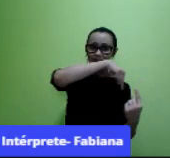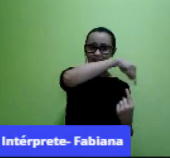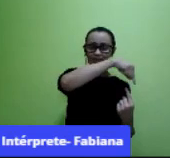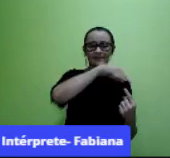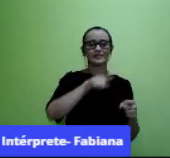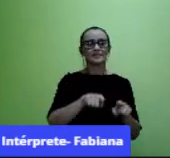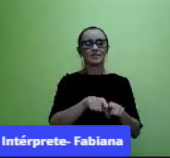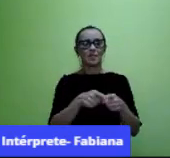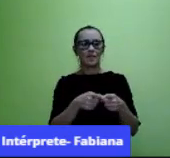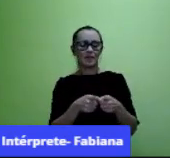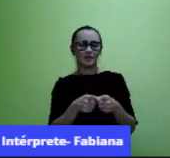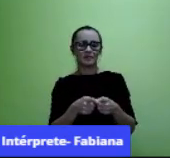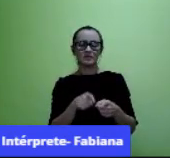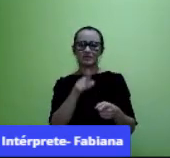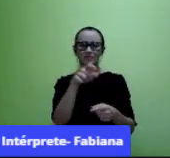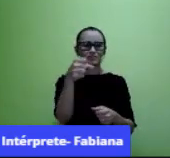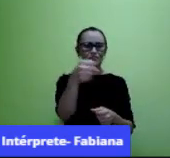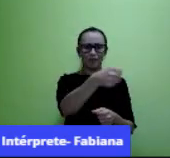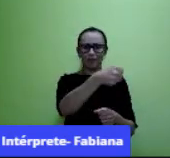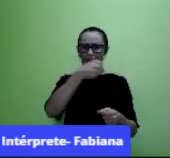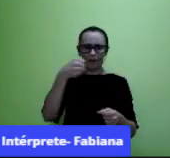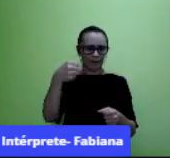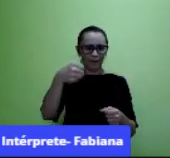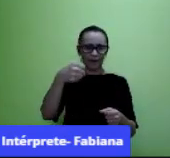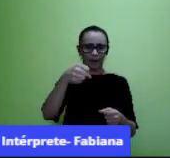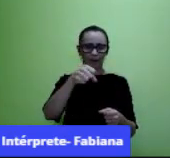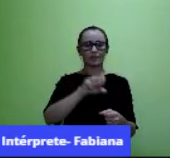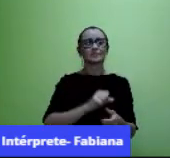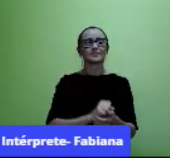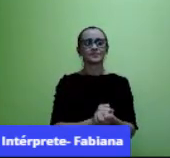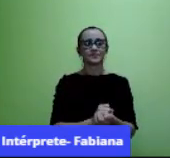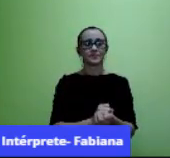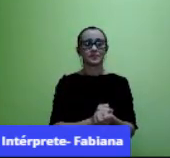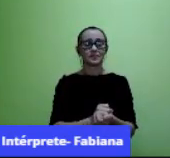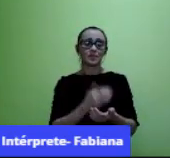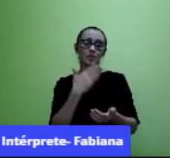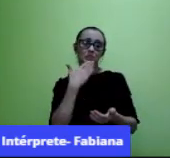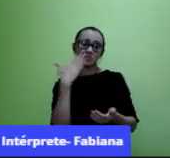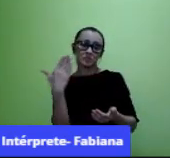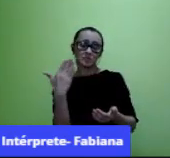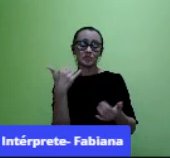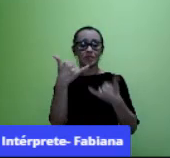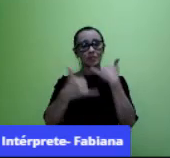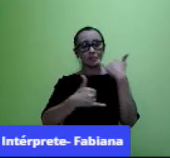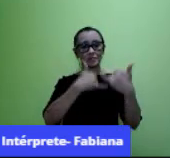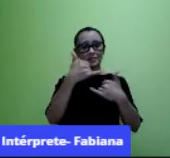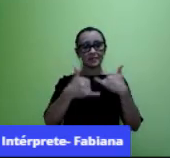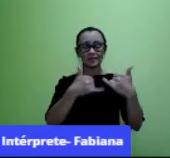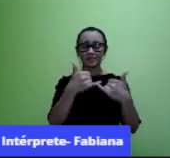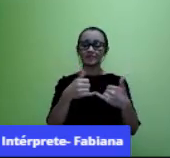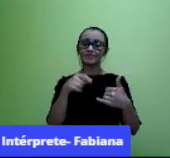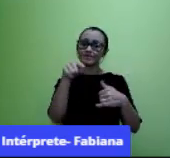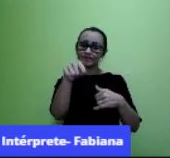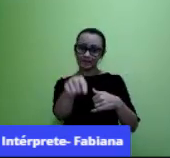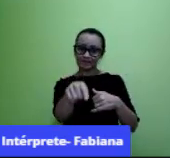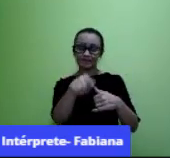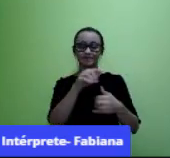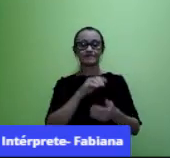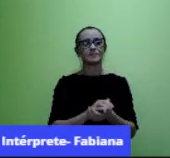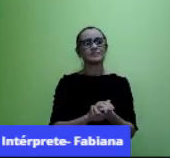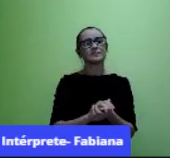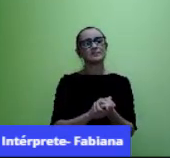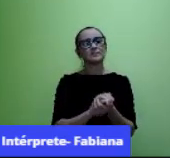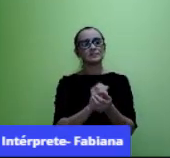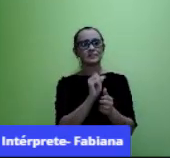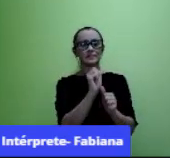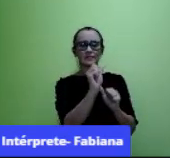mais pedir para ela olhar a maçaneta da porta, eu vou pedir para ela olhar a boneca, o brinquedo dela. Então, assim, a gente vai variando,